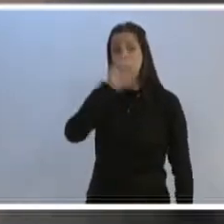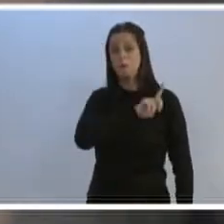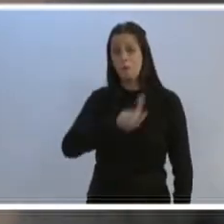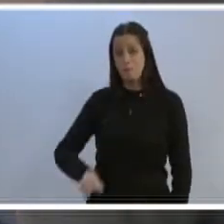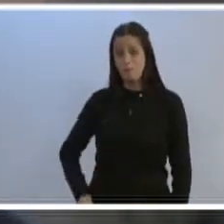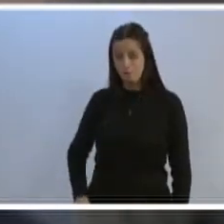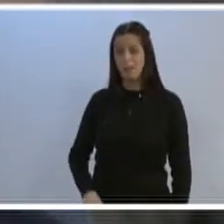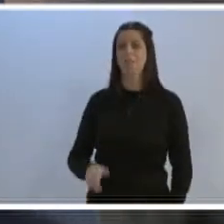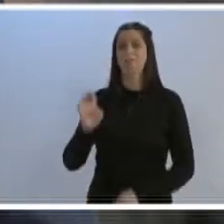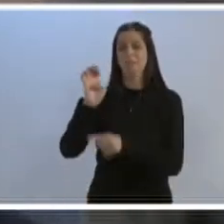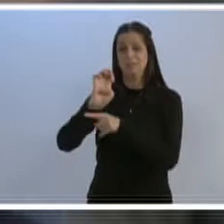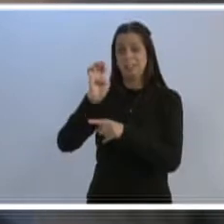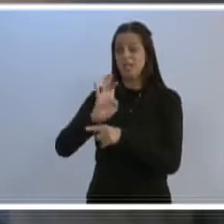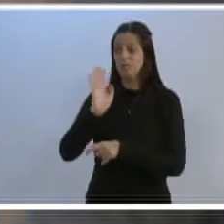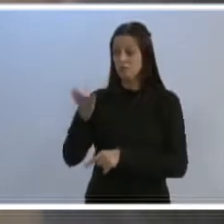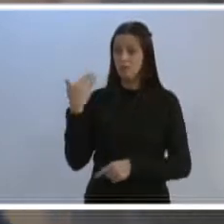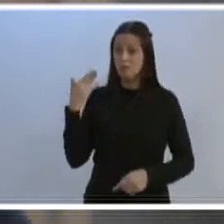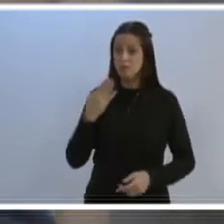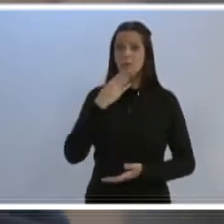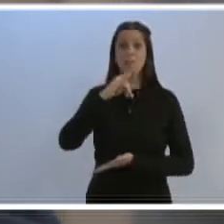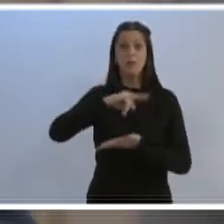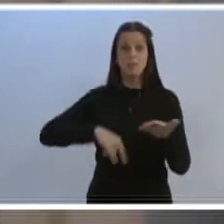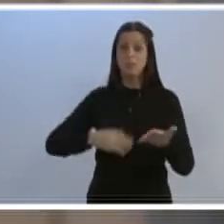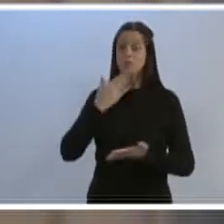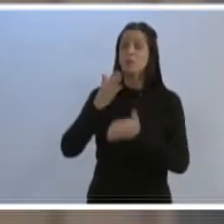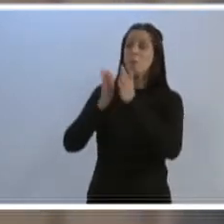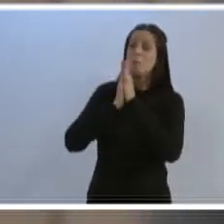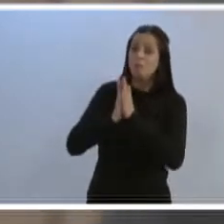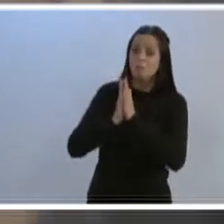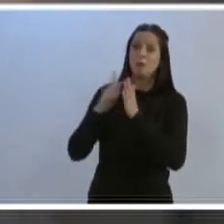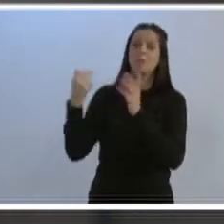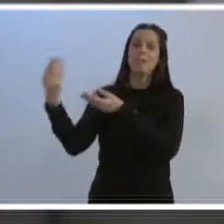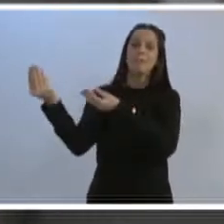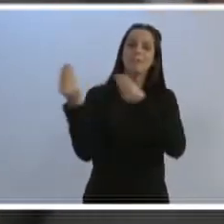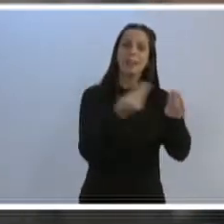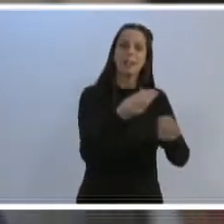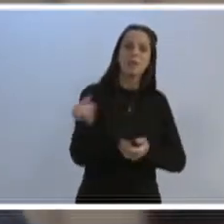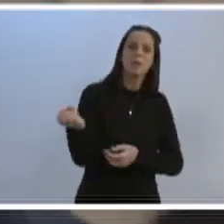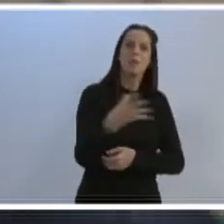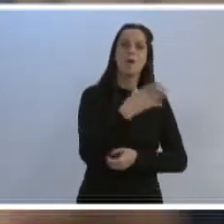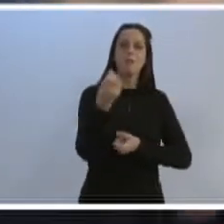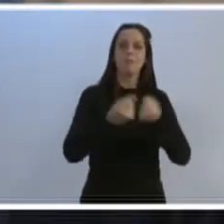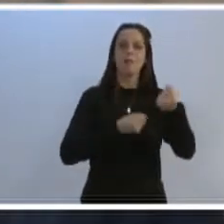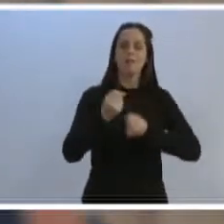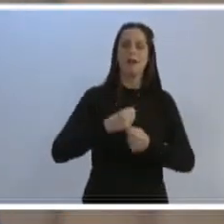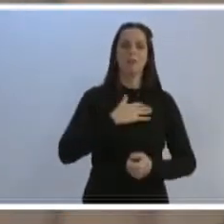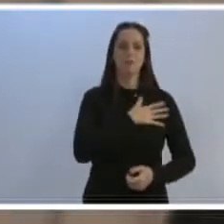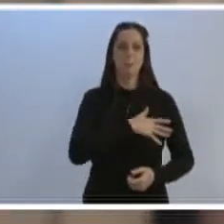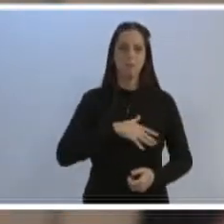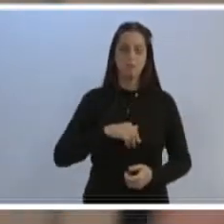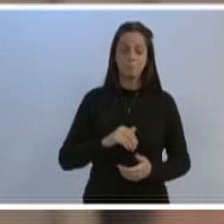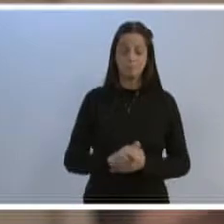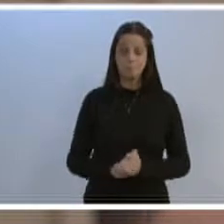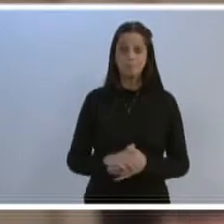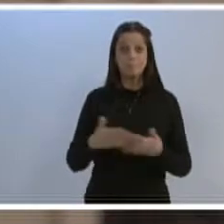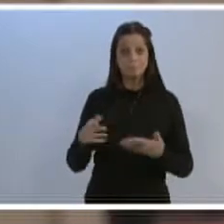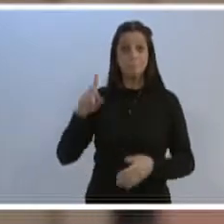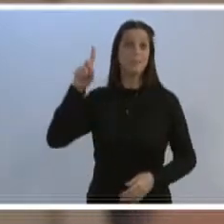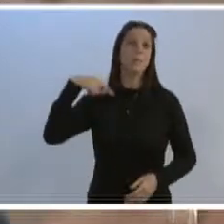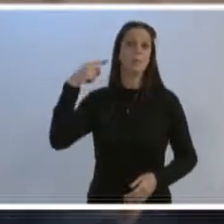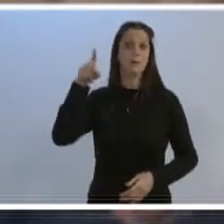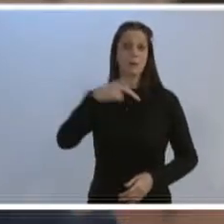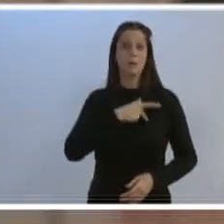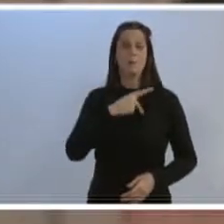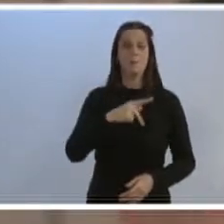coletivo inclusive aqui para reivindicar a vida de ambulâncias novas ambulâncias do samu o problema geral quando a gente recebe a notícia que um deputado do pmdb